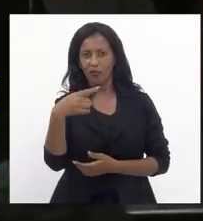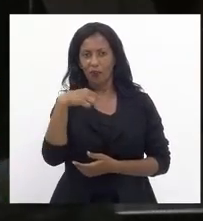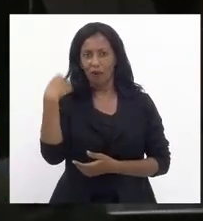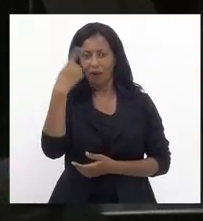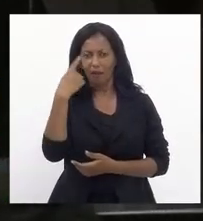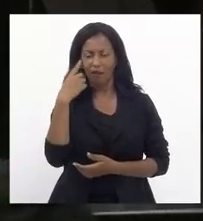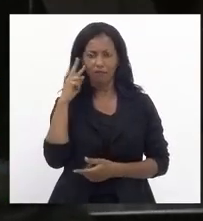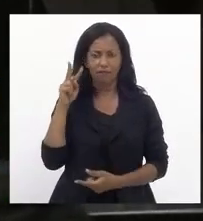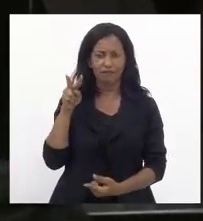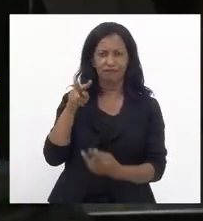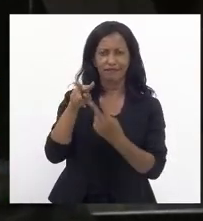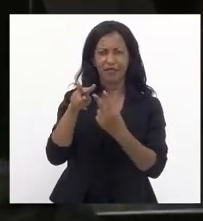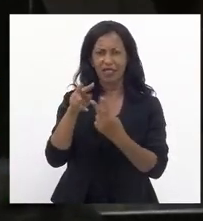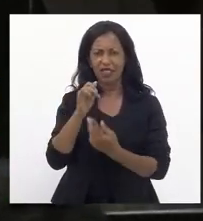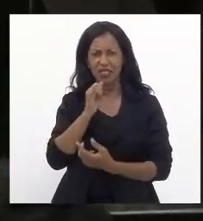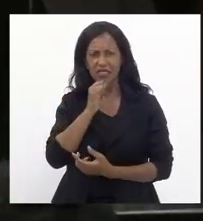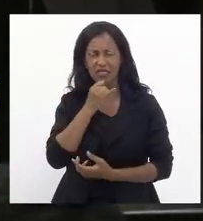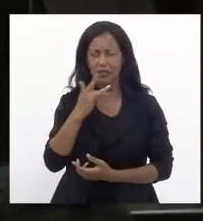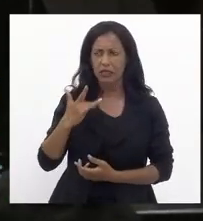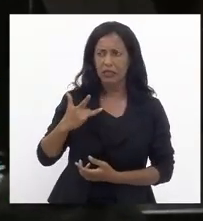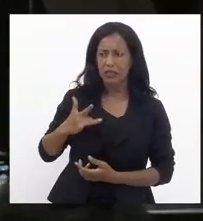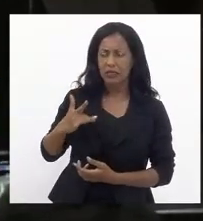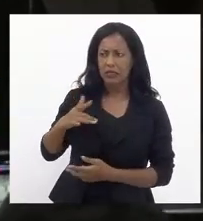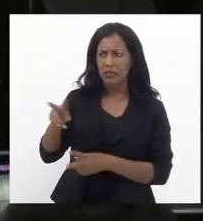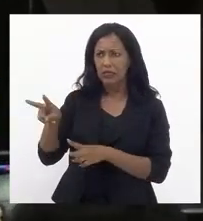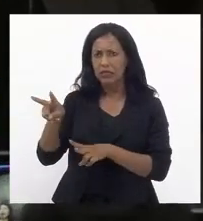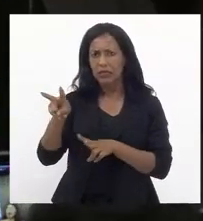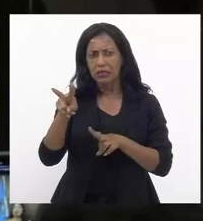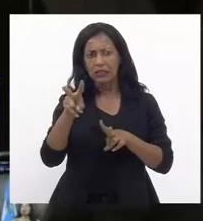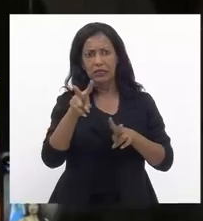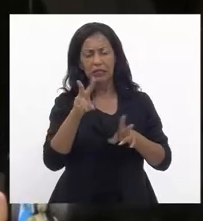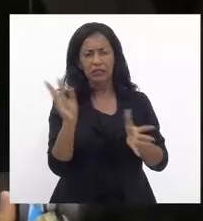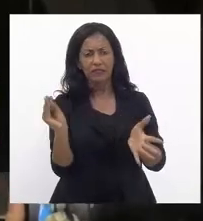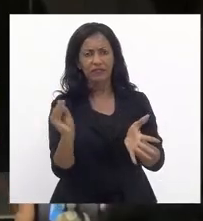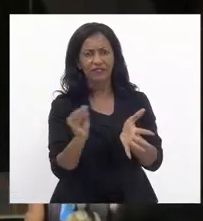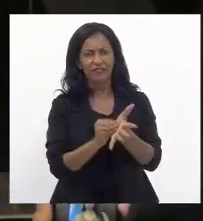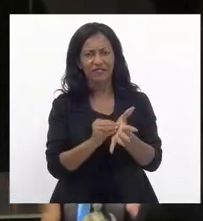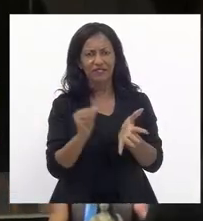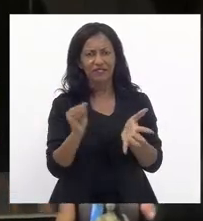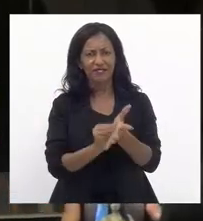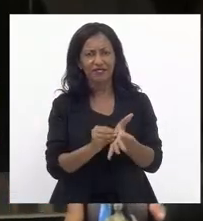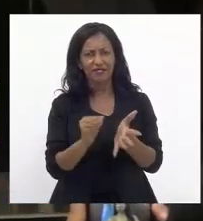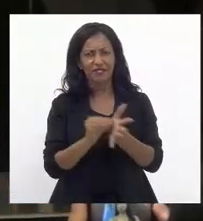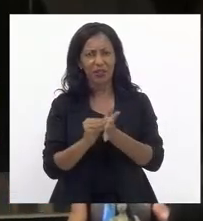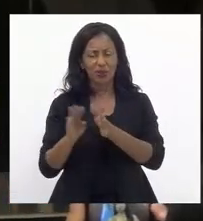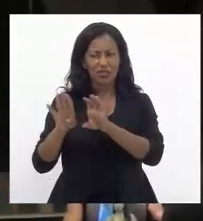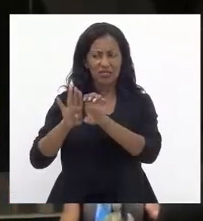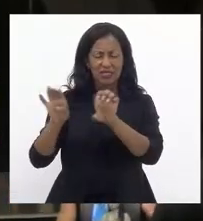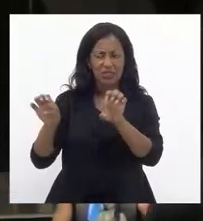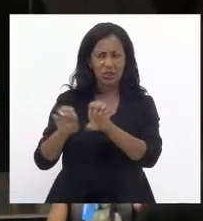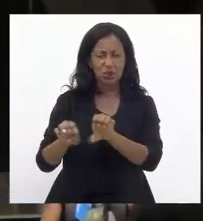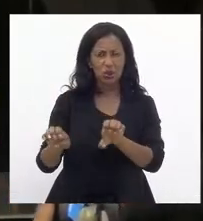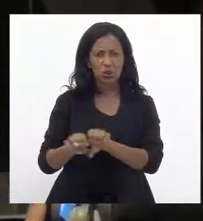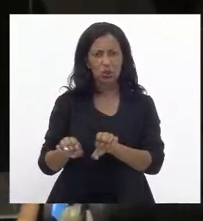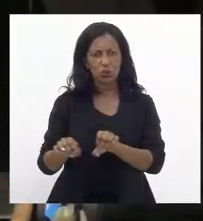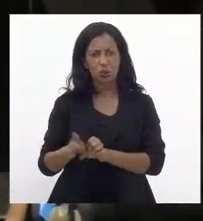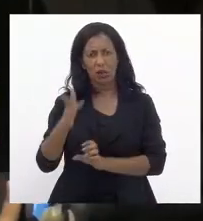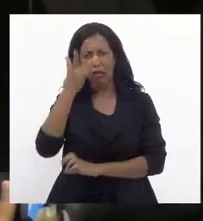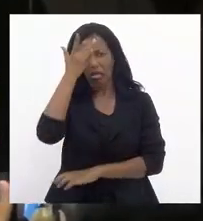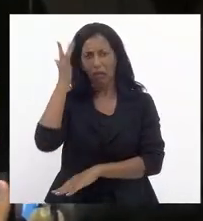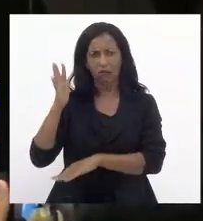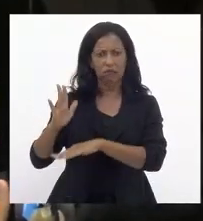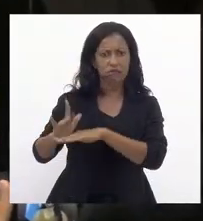uma situação triste e lamentável, que é a falta de uma boa infraestrutura para o paciente que já está